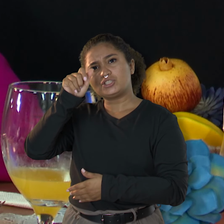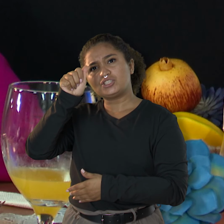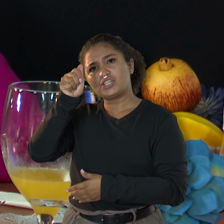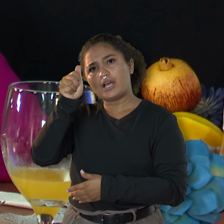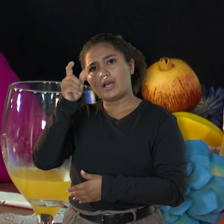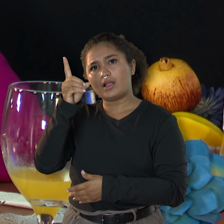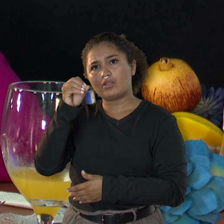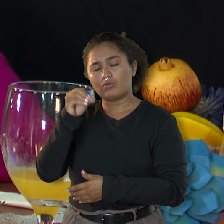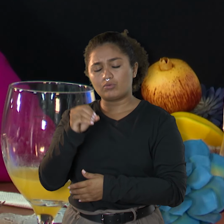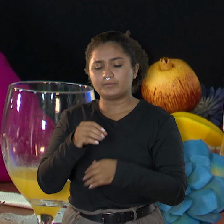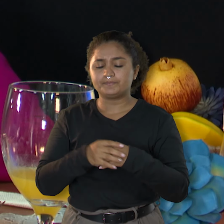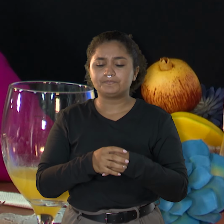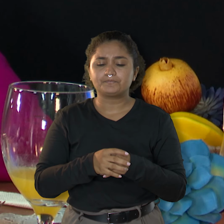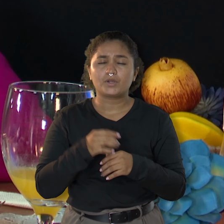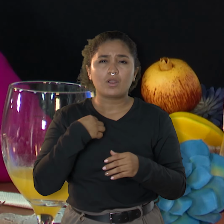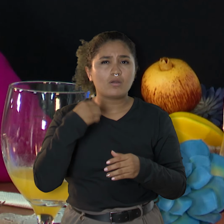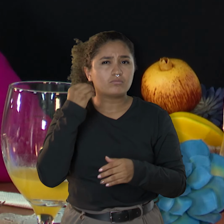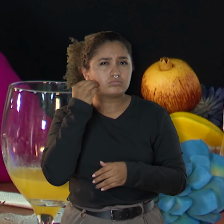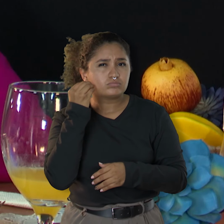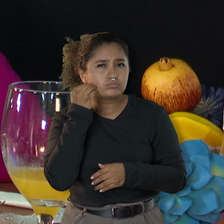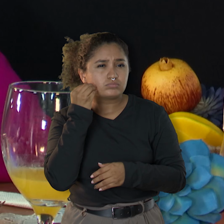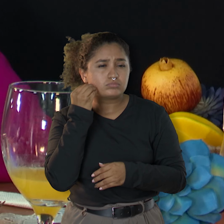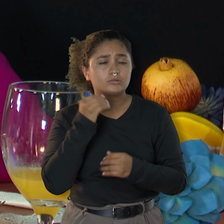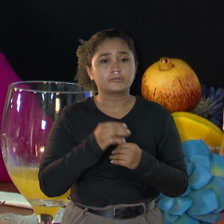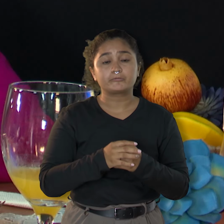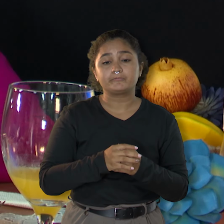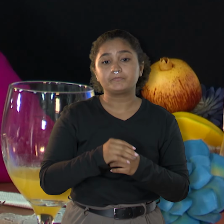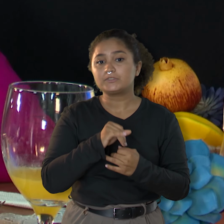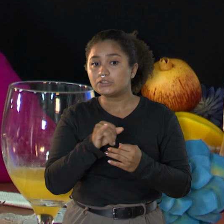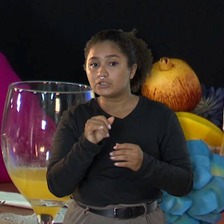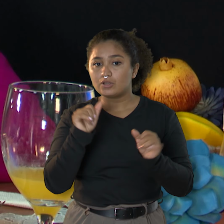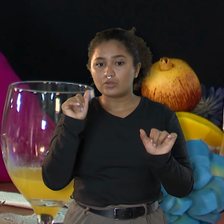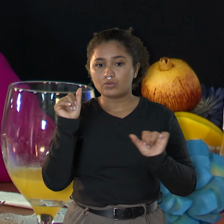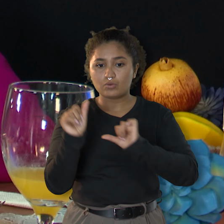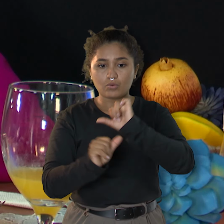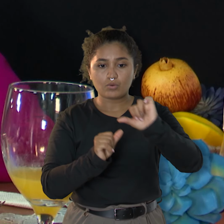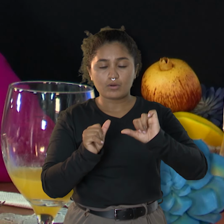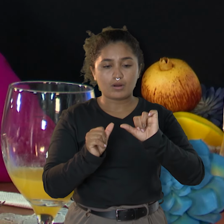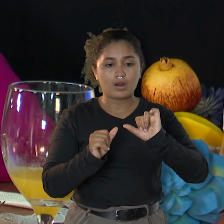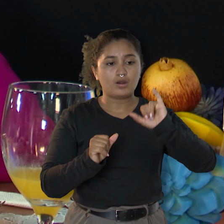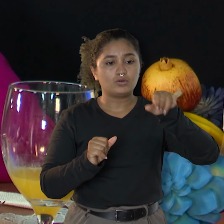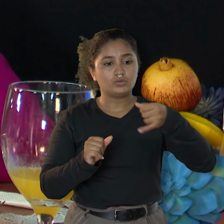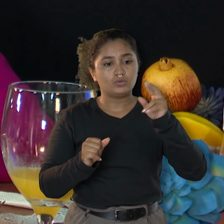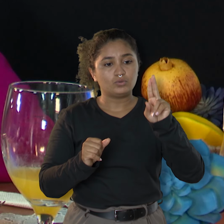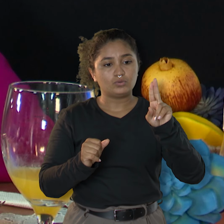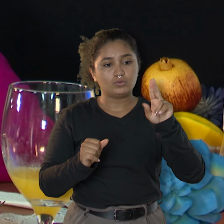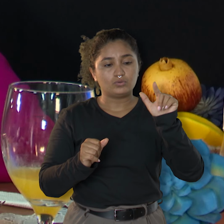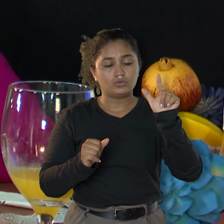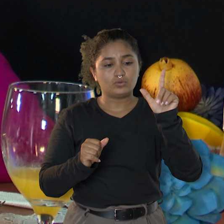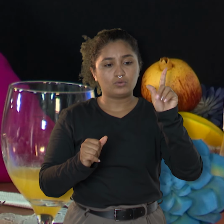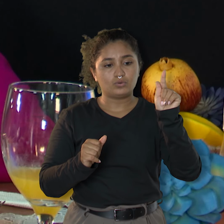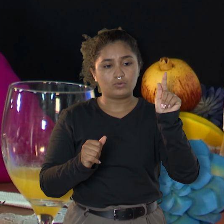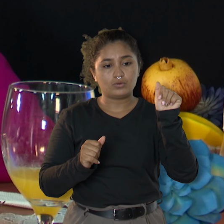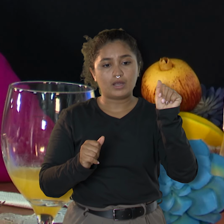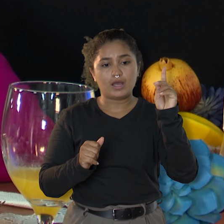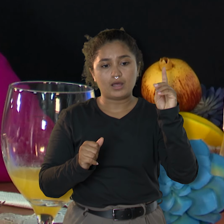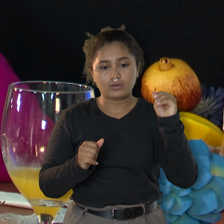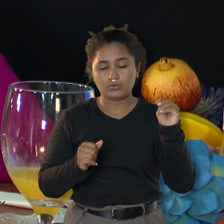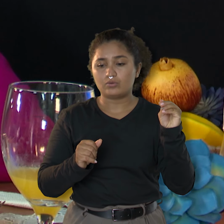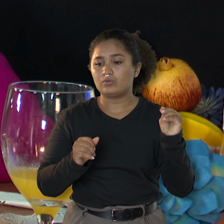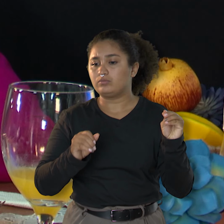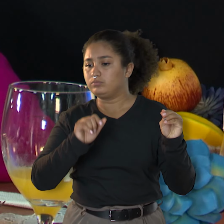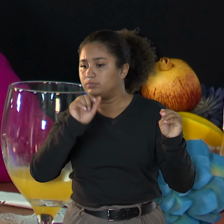teste. Se eu trocar o baixado pelos nossos julgados... E eu subir,